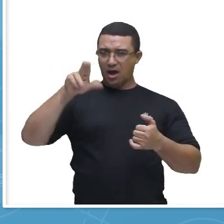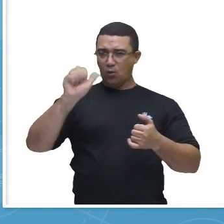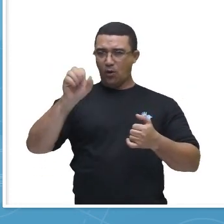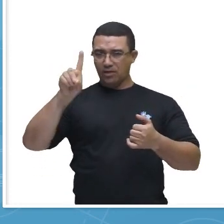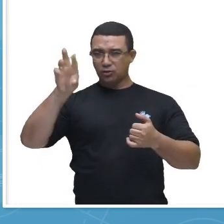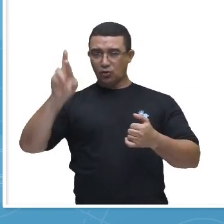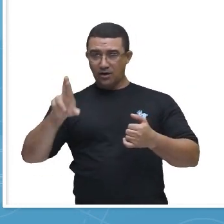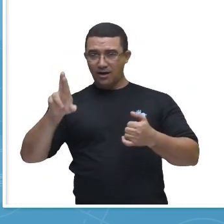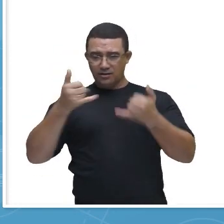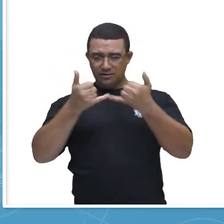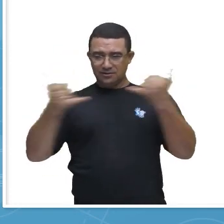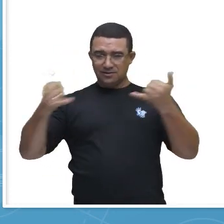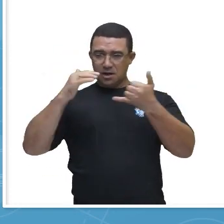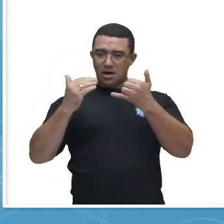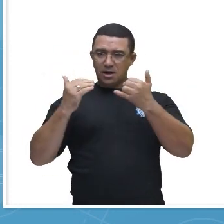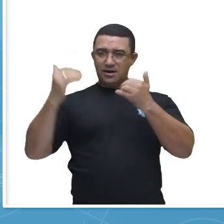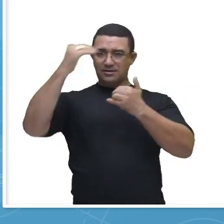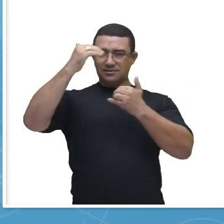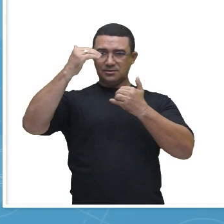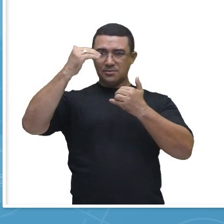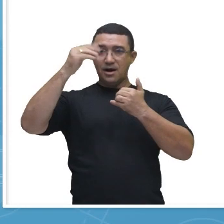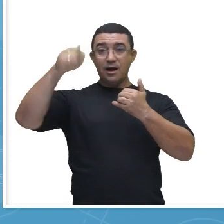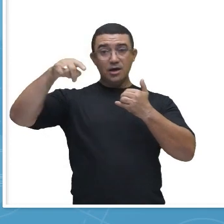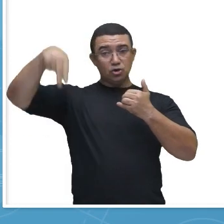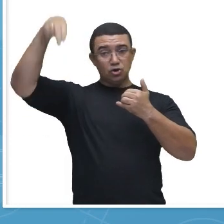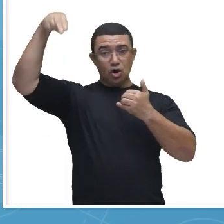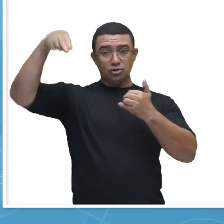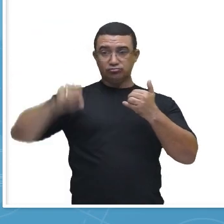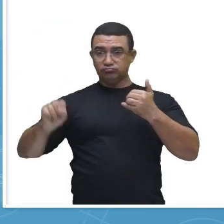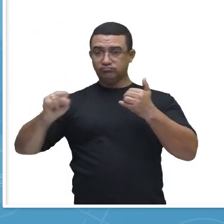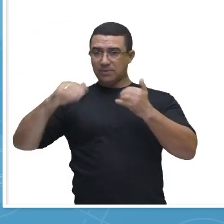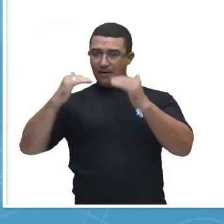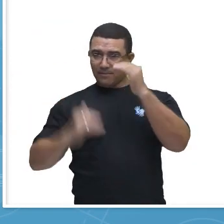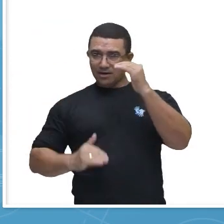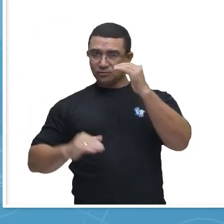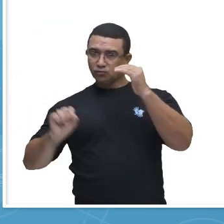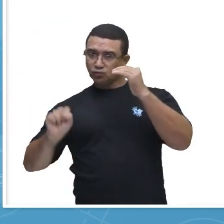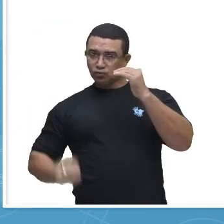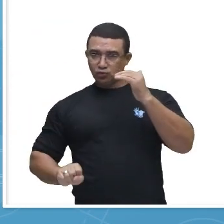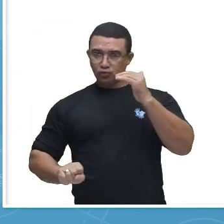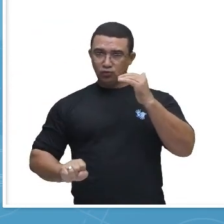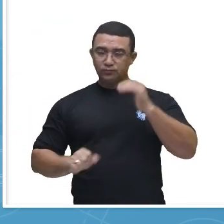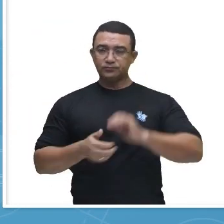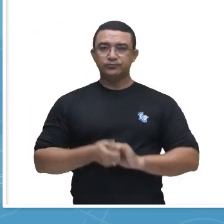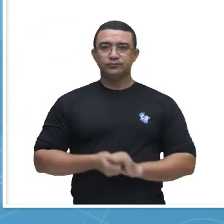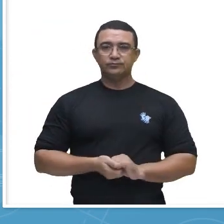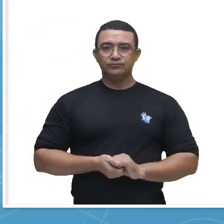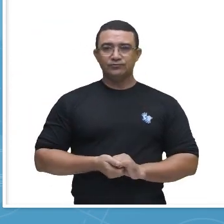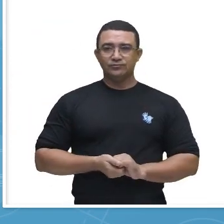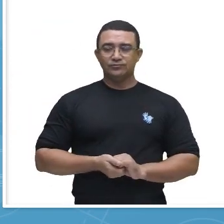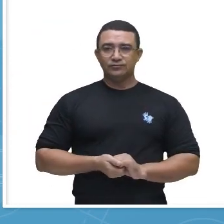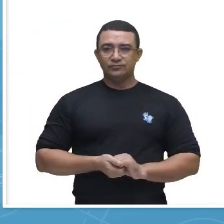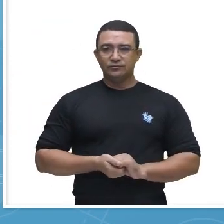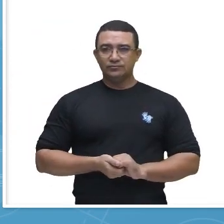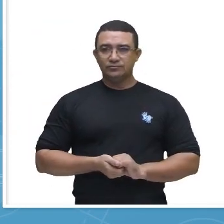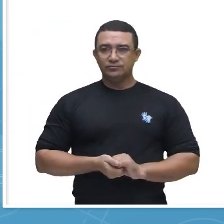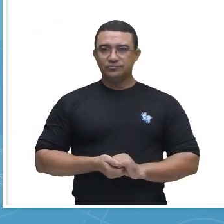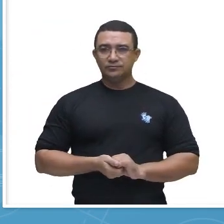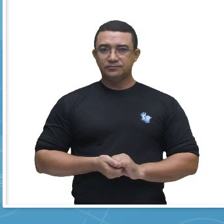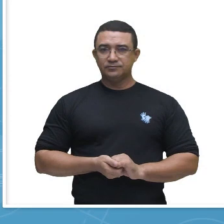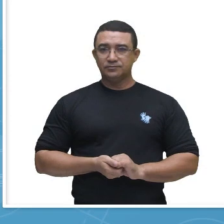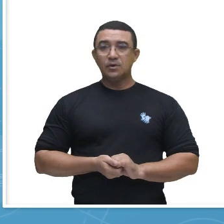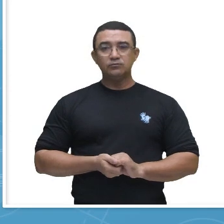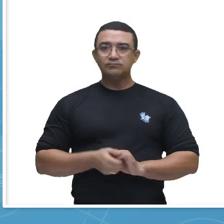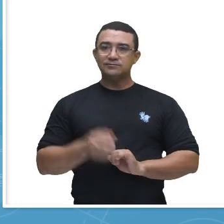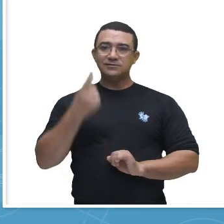Equador, nós temos hemisfério norte. Abaixo, hemisfério sul. Então, não dá para o Brasil ele estar ali, né,